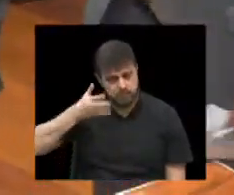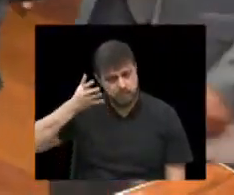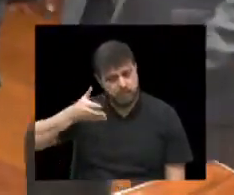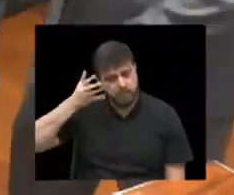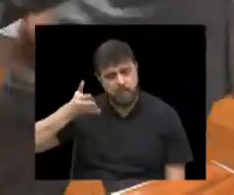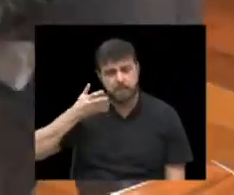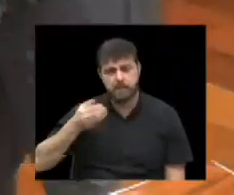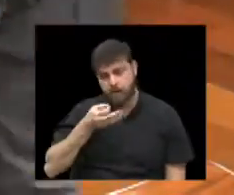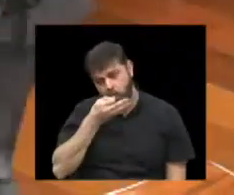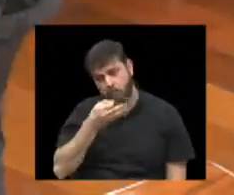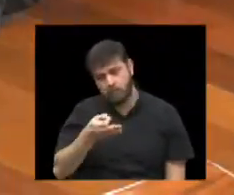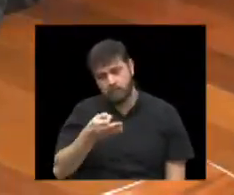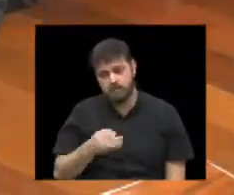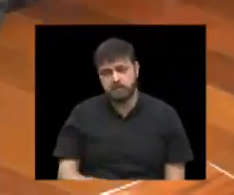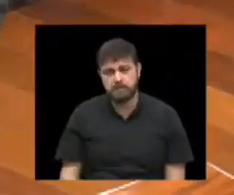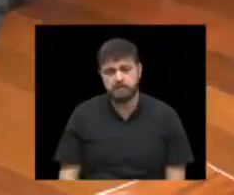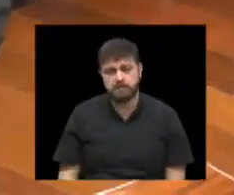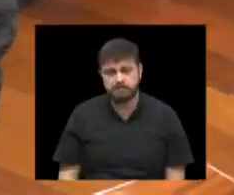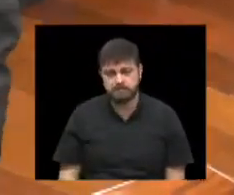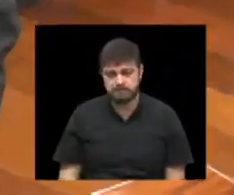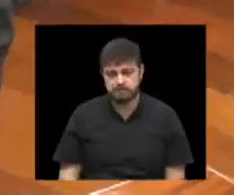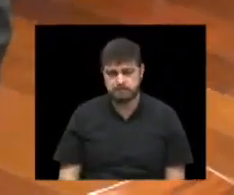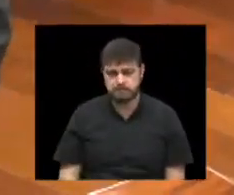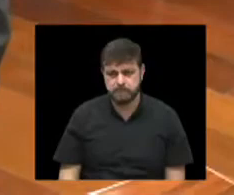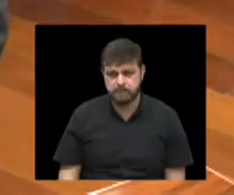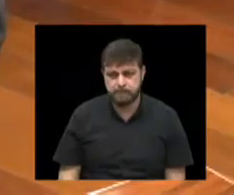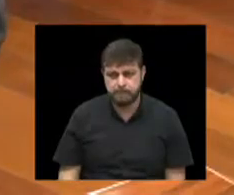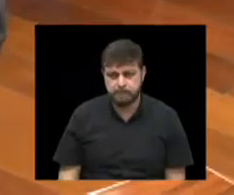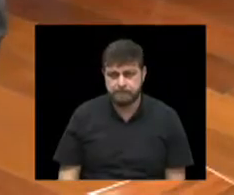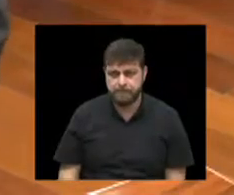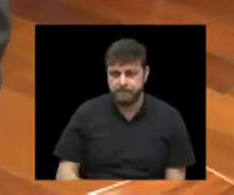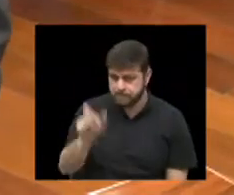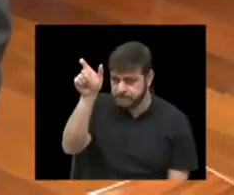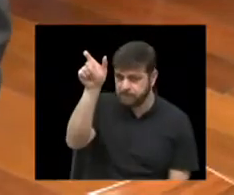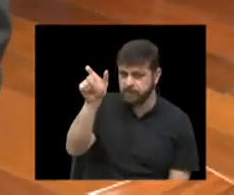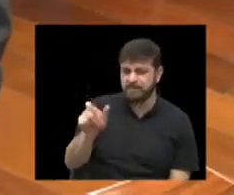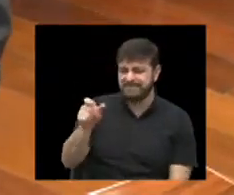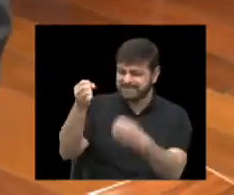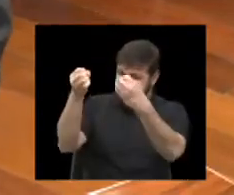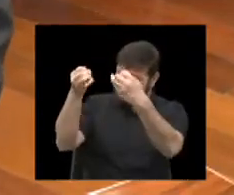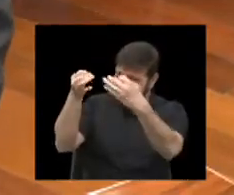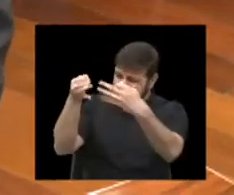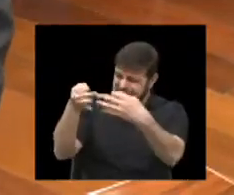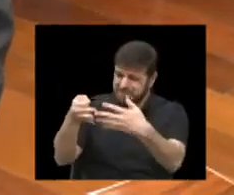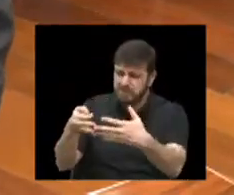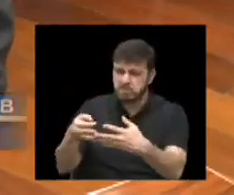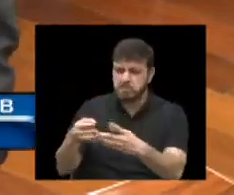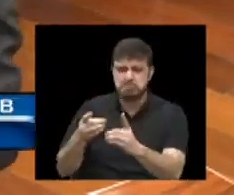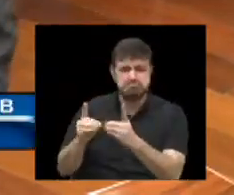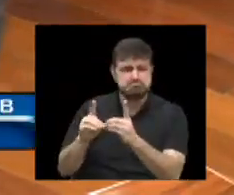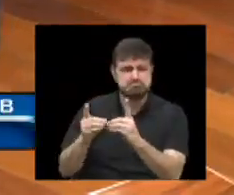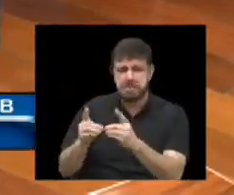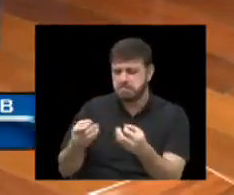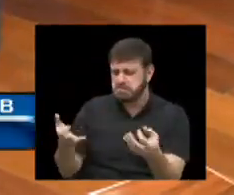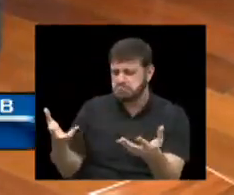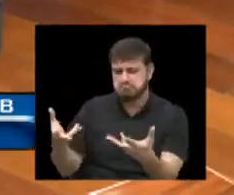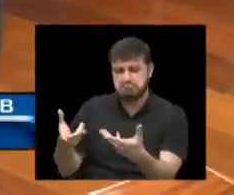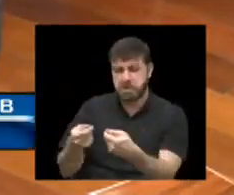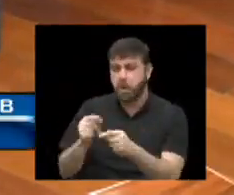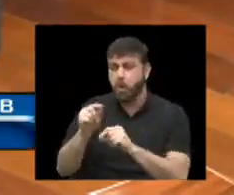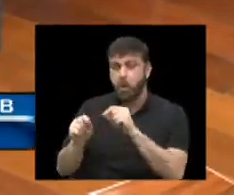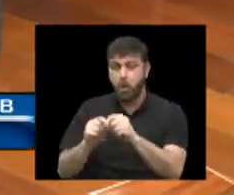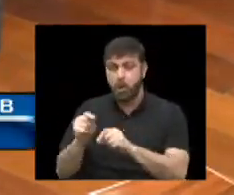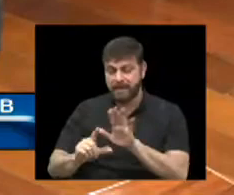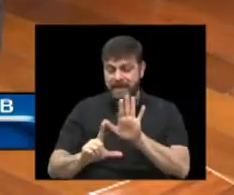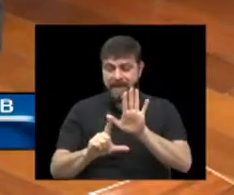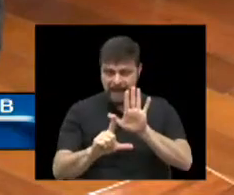sentido de falar a Vossa Excelência, que Vossa Excelência explica de maneira didática o que realmente é a